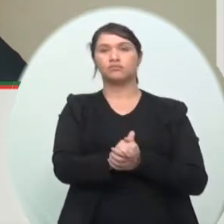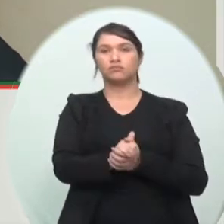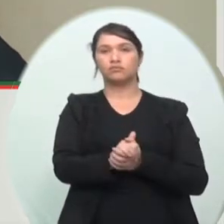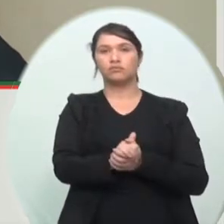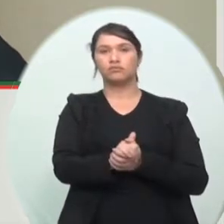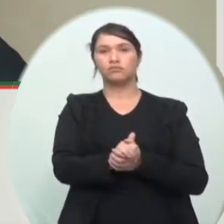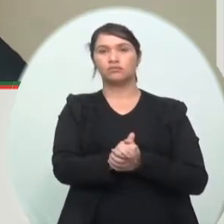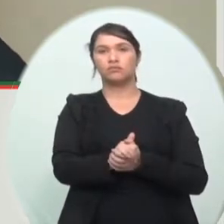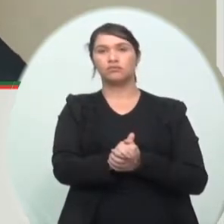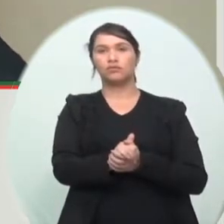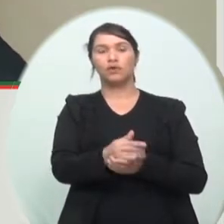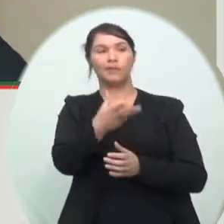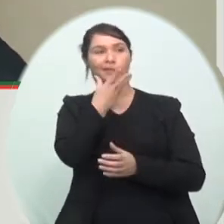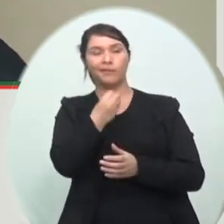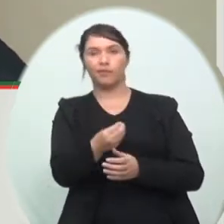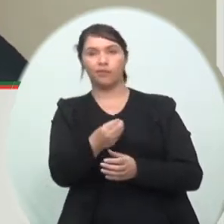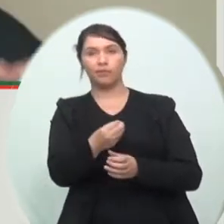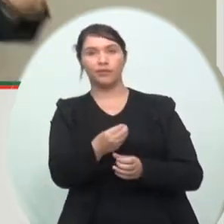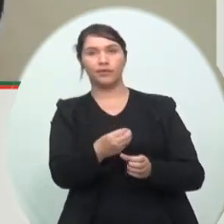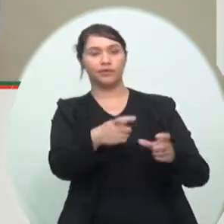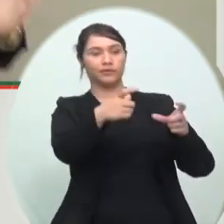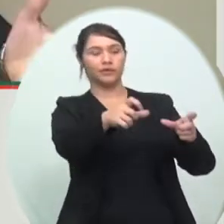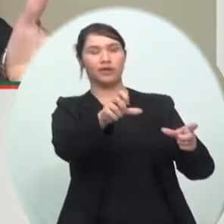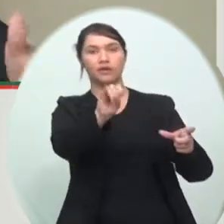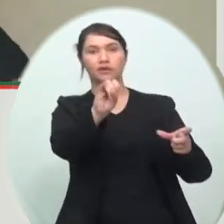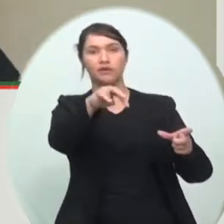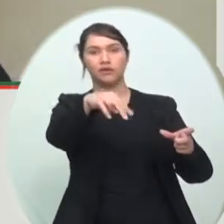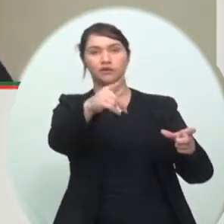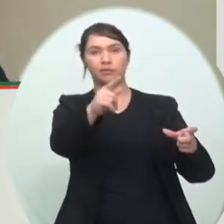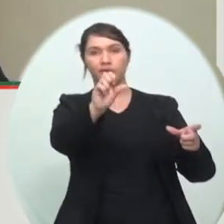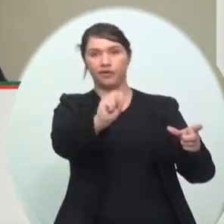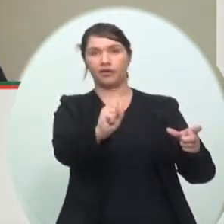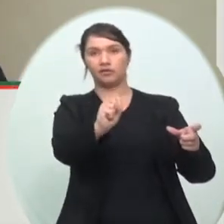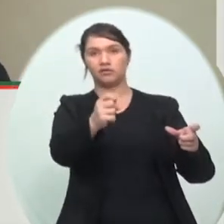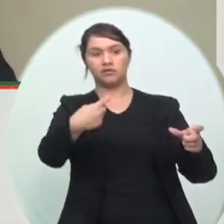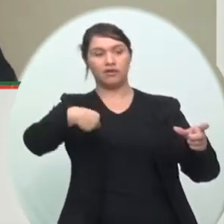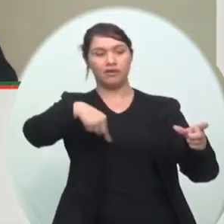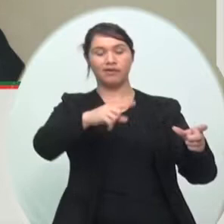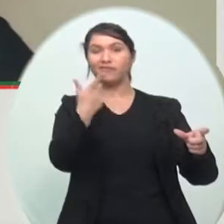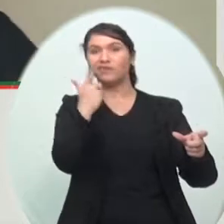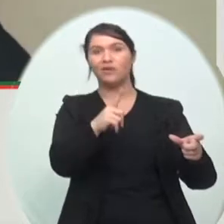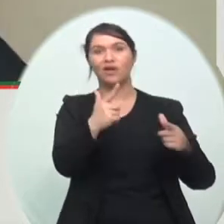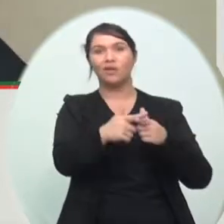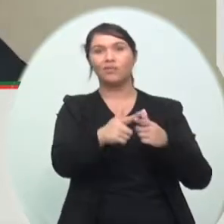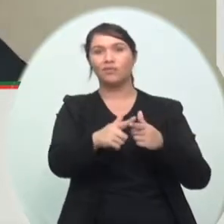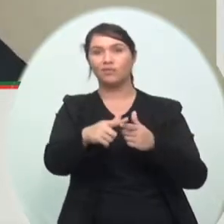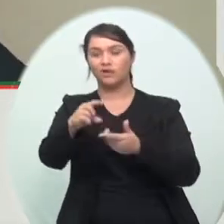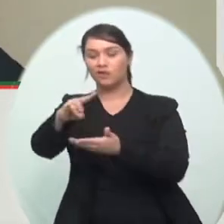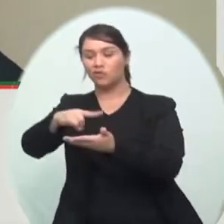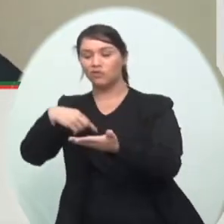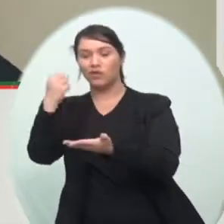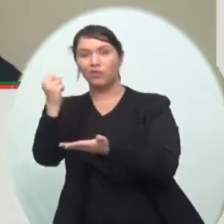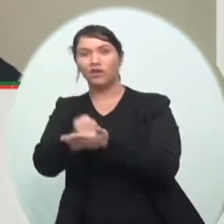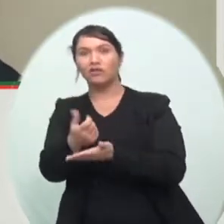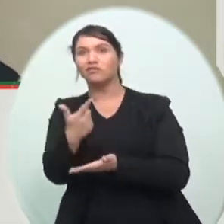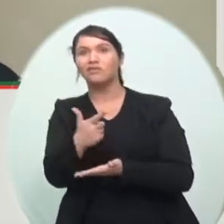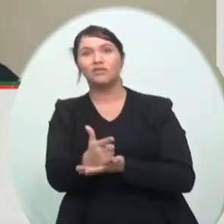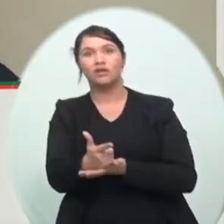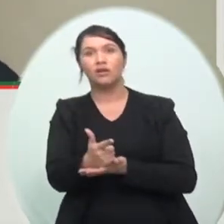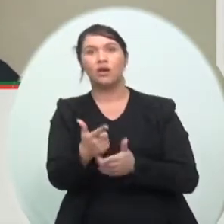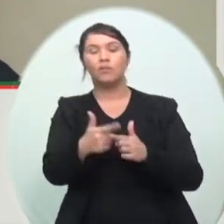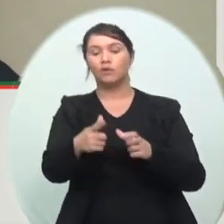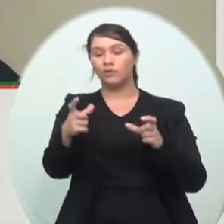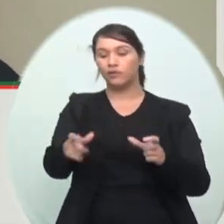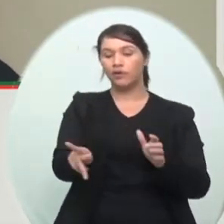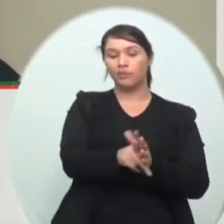INPS. Está esperando, vai amanhã de manhã, nós vamos levar ele de volta na Secretaria da Saúde, e ele vai no posto, o posto não